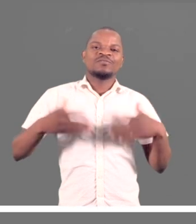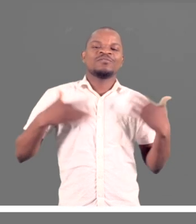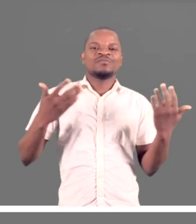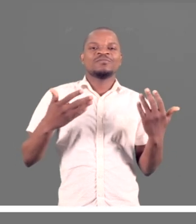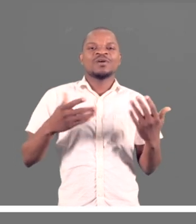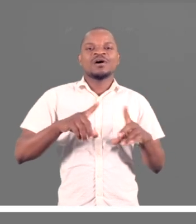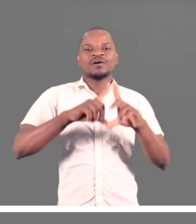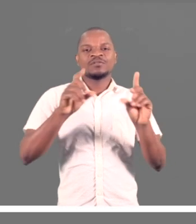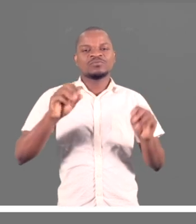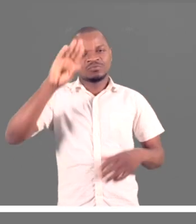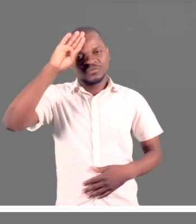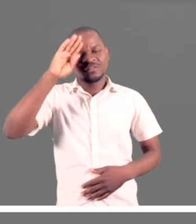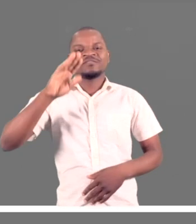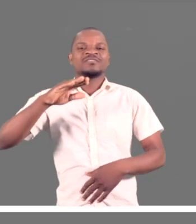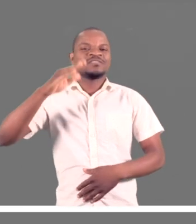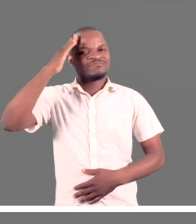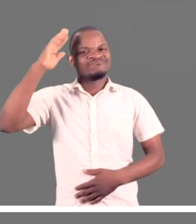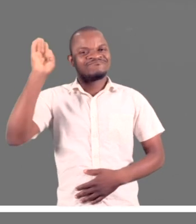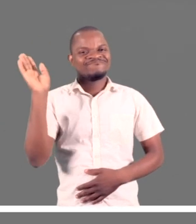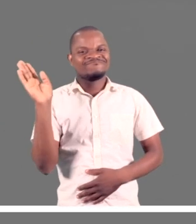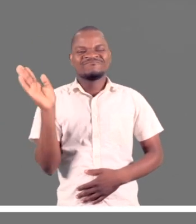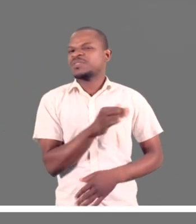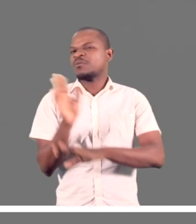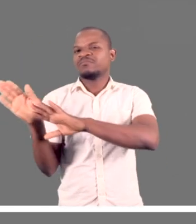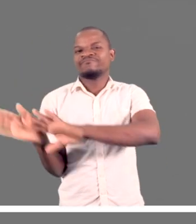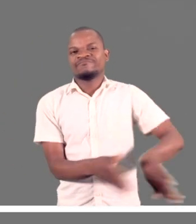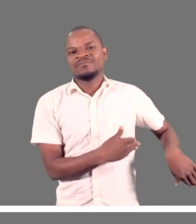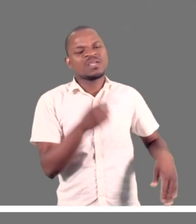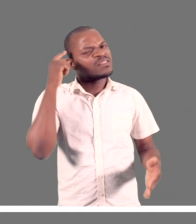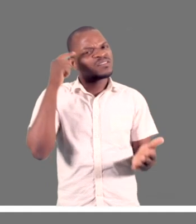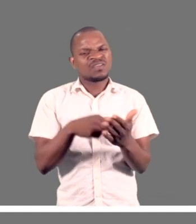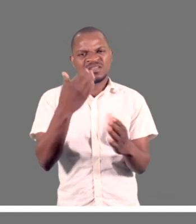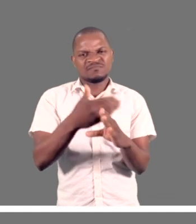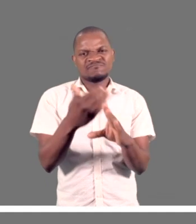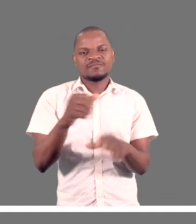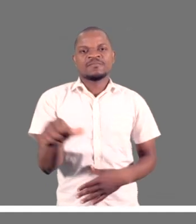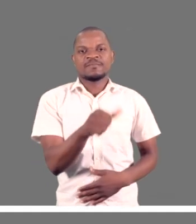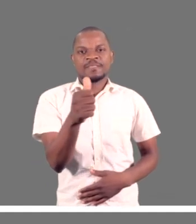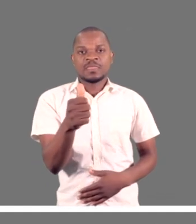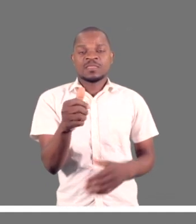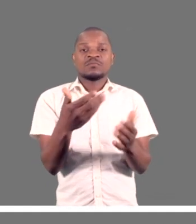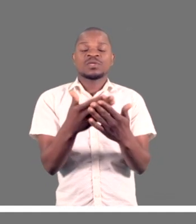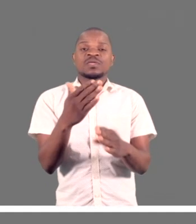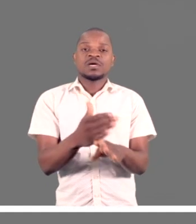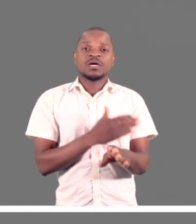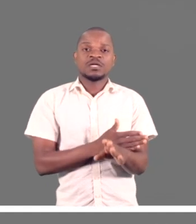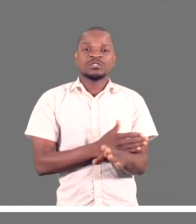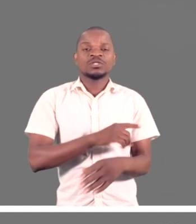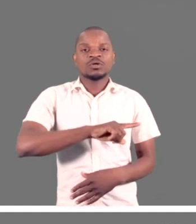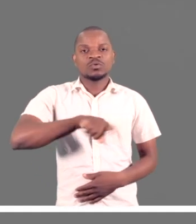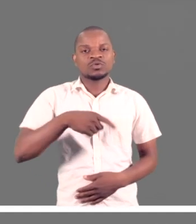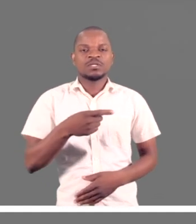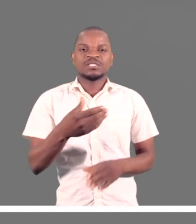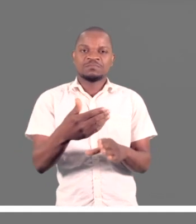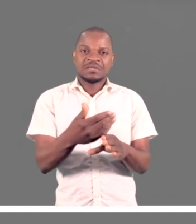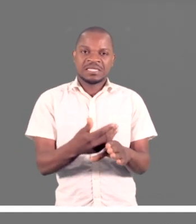pouco. Então, esquece que está doente. Também é uma terapia. É, é uma terapia. Nós só conhecíamos, mas